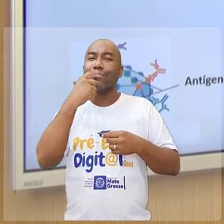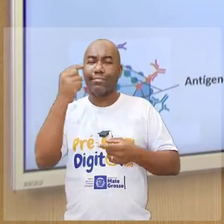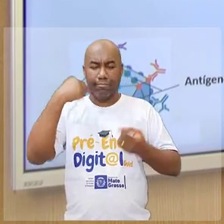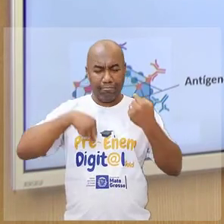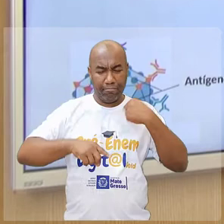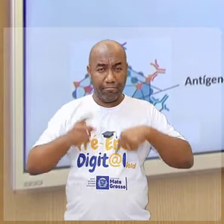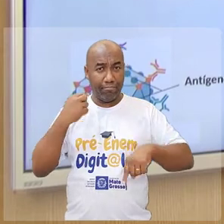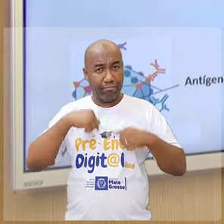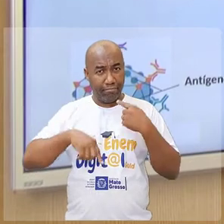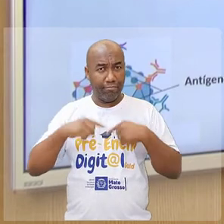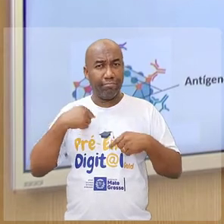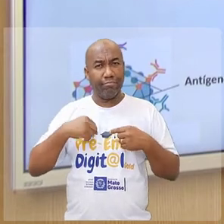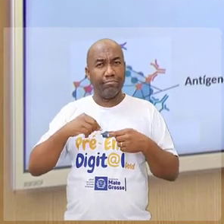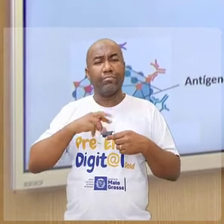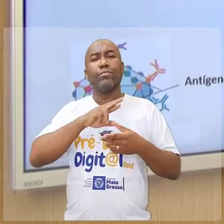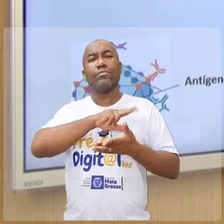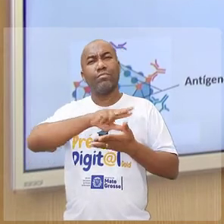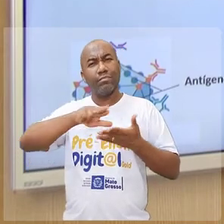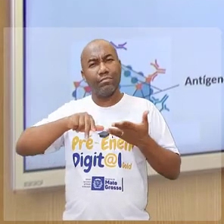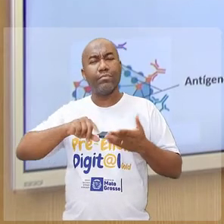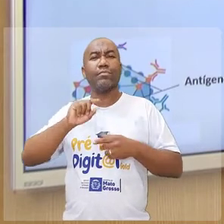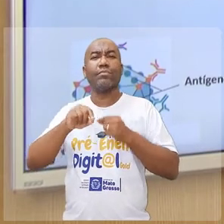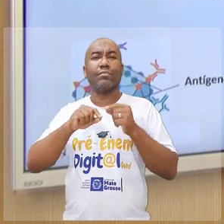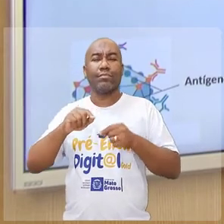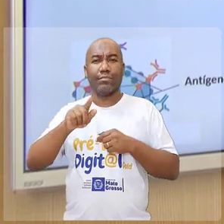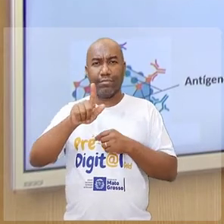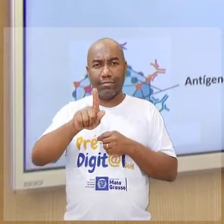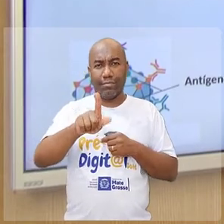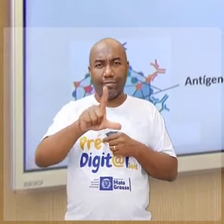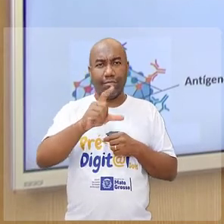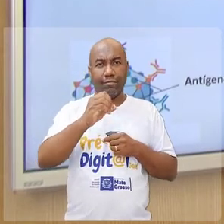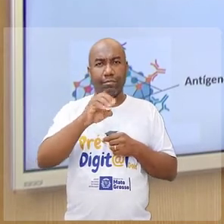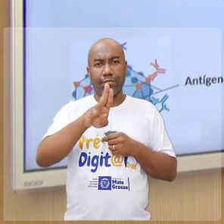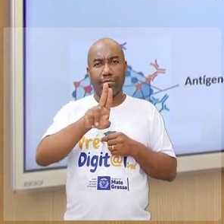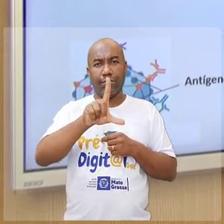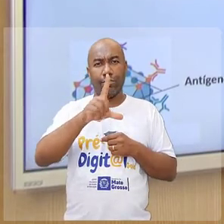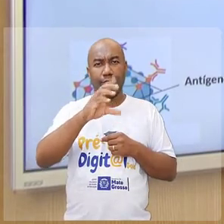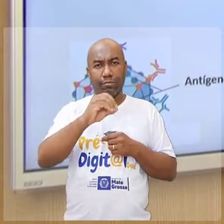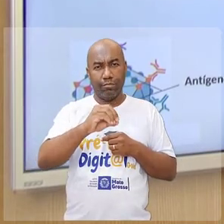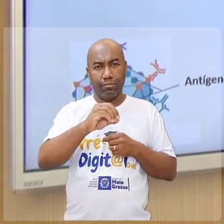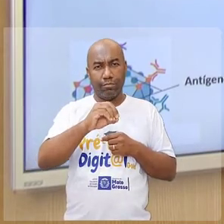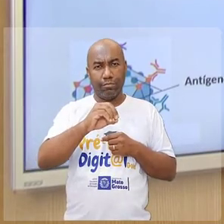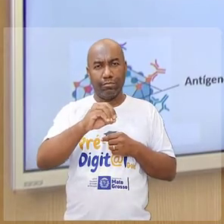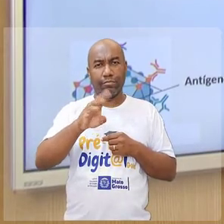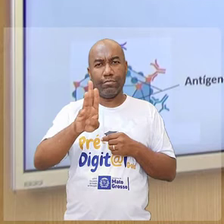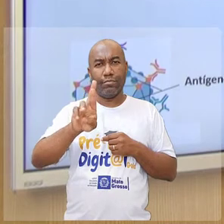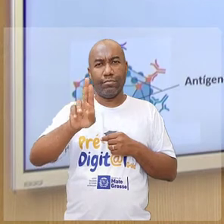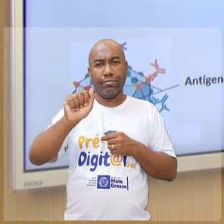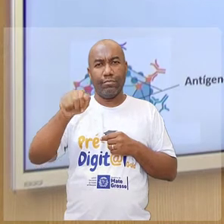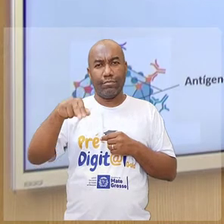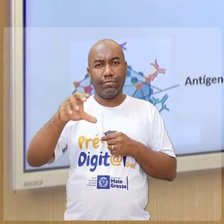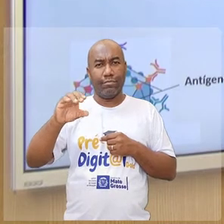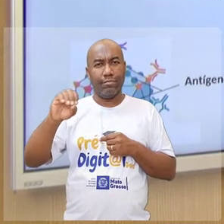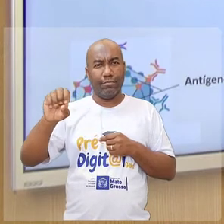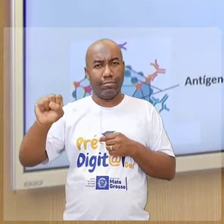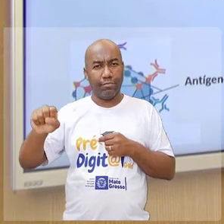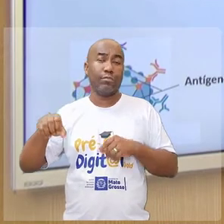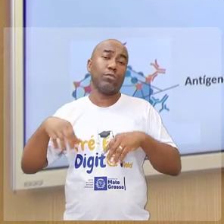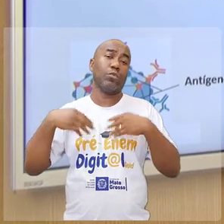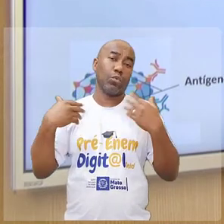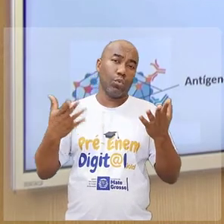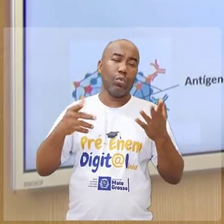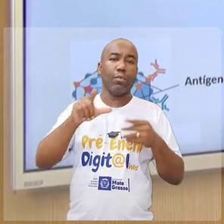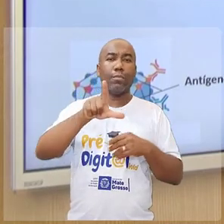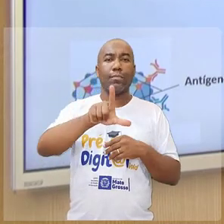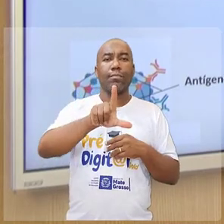Agora, a gente pode chamar esses glóbulos brancos, no aspecto geral, de leucócitos. A questão é que os leucócitos